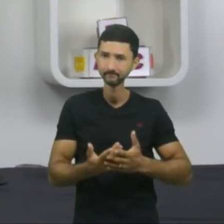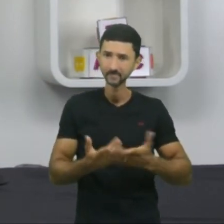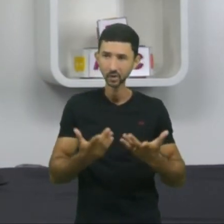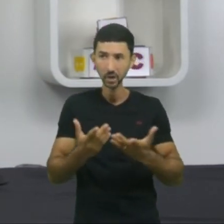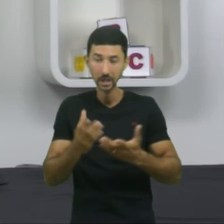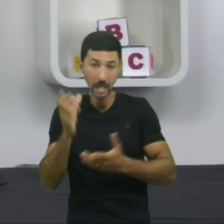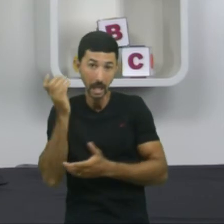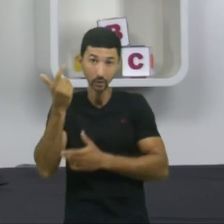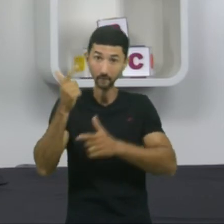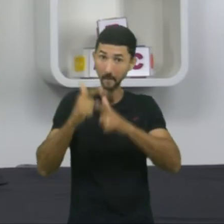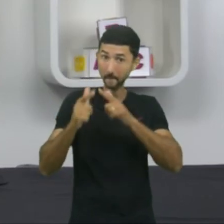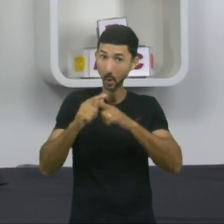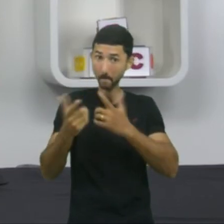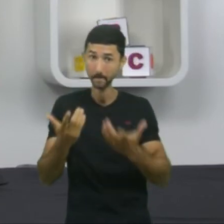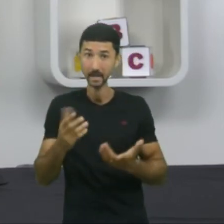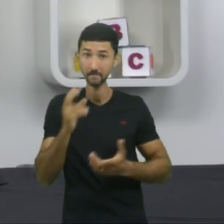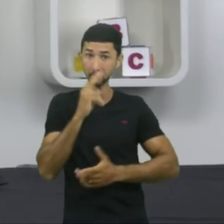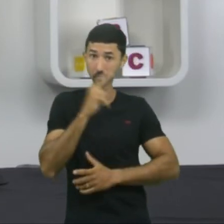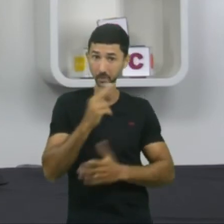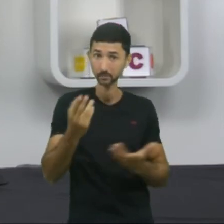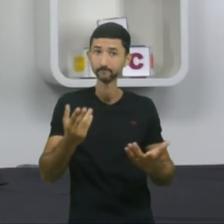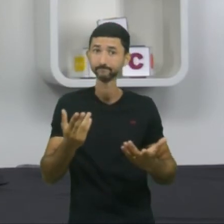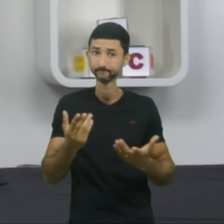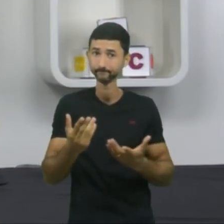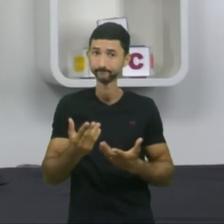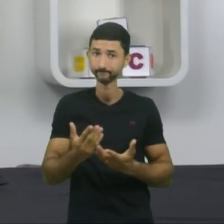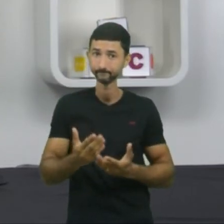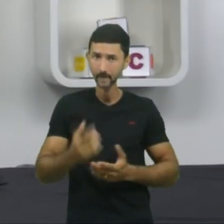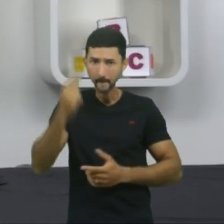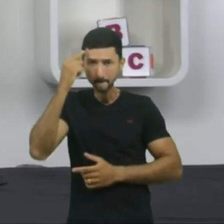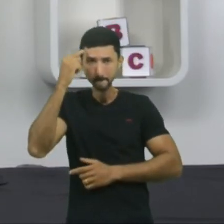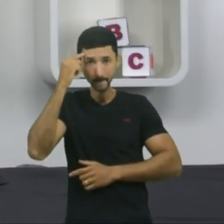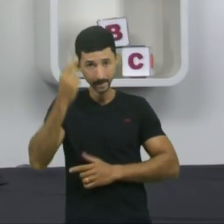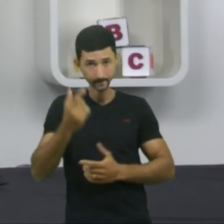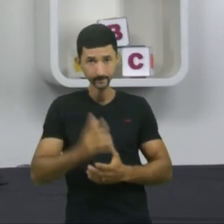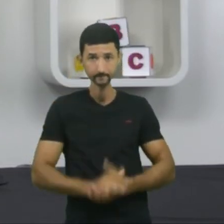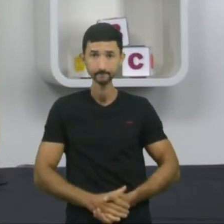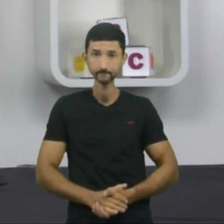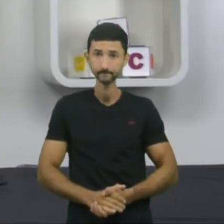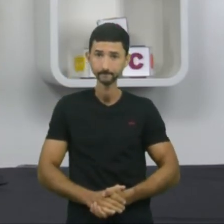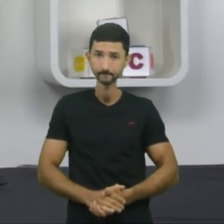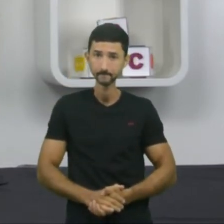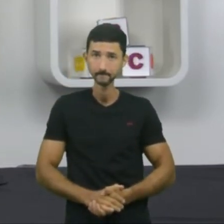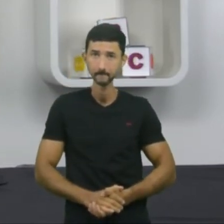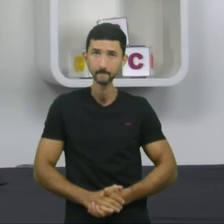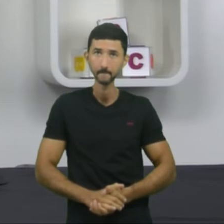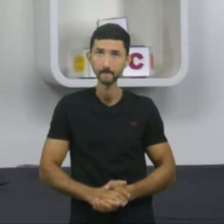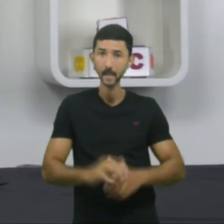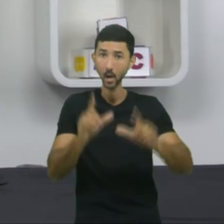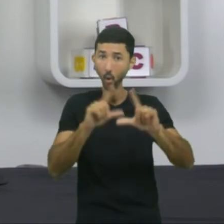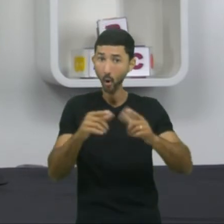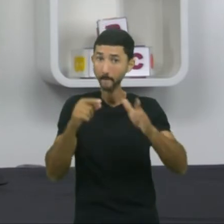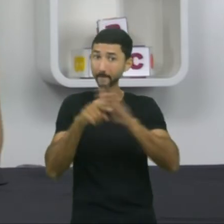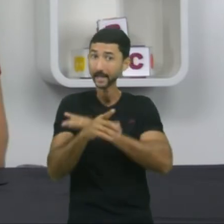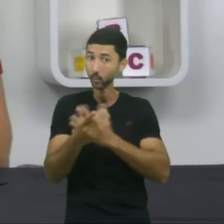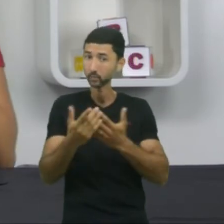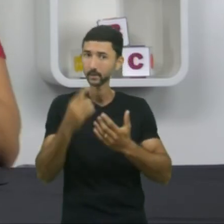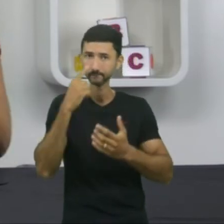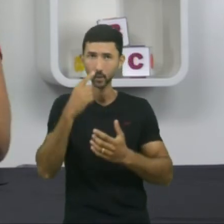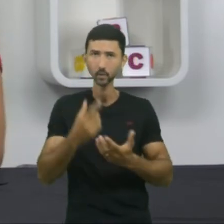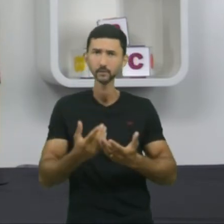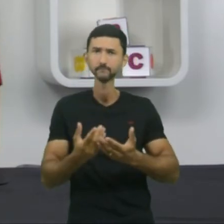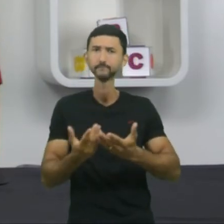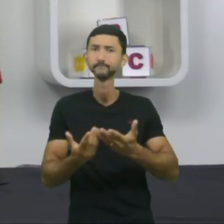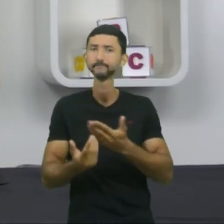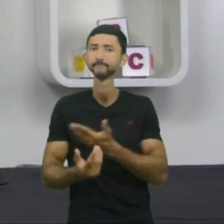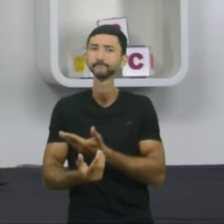numa emergência e numa situação adversa. Tá bom? Pensem bem nisso. Mas eu tenho mais a última pergunta. Como é